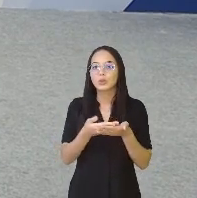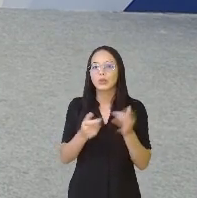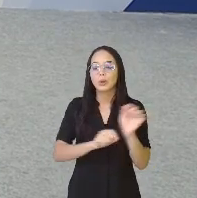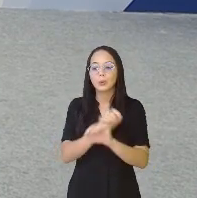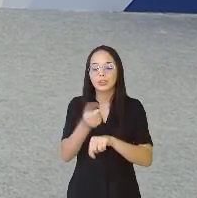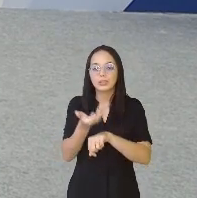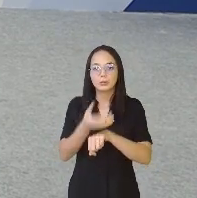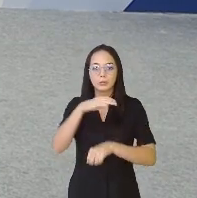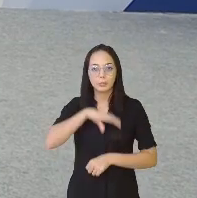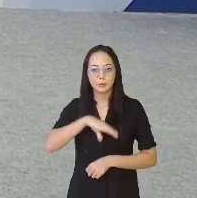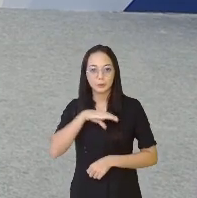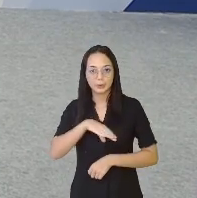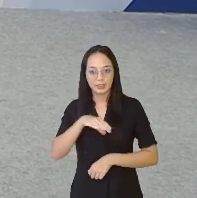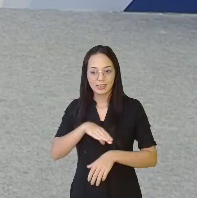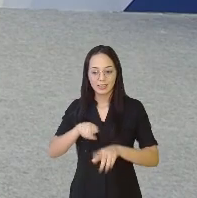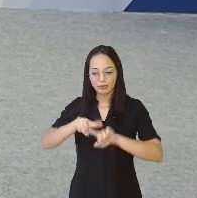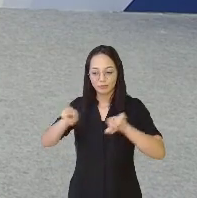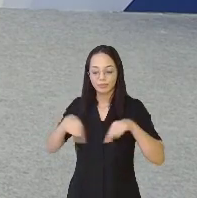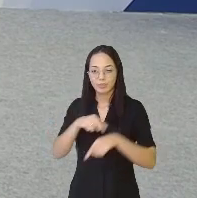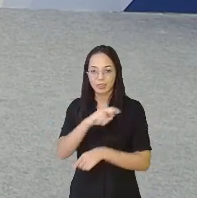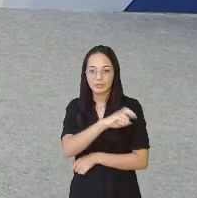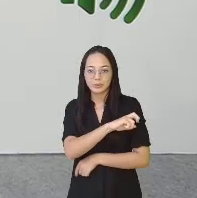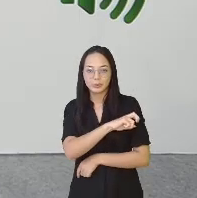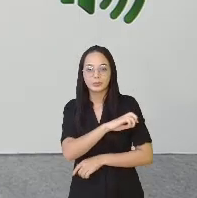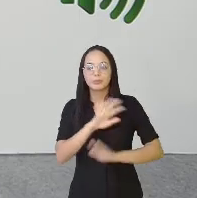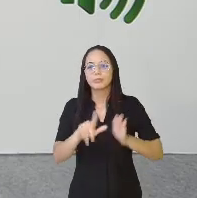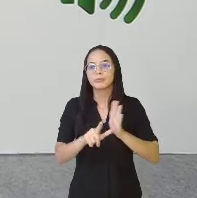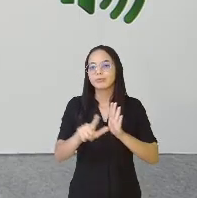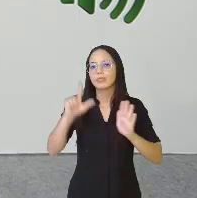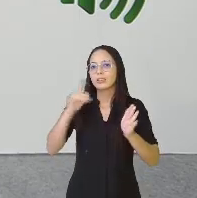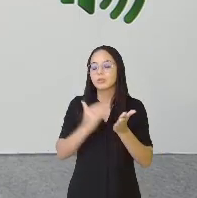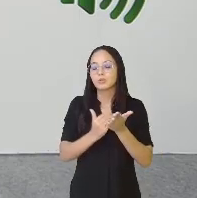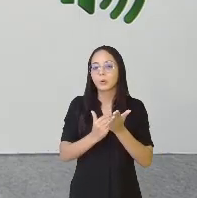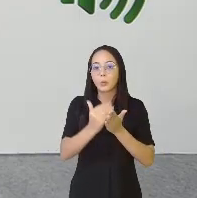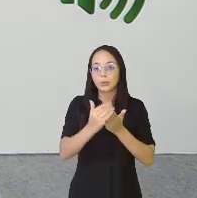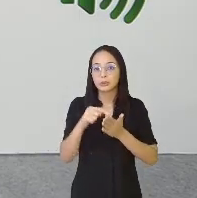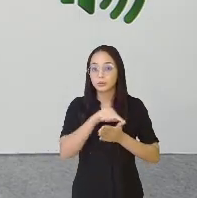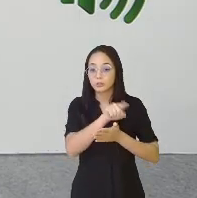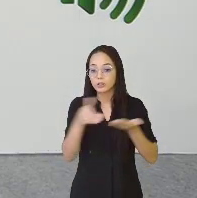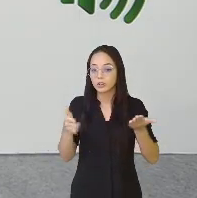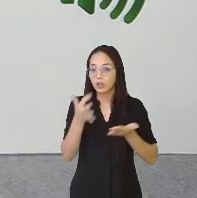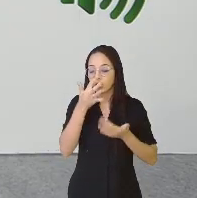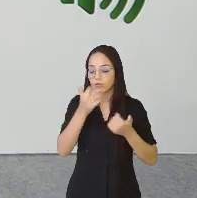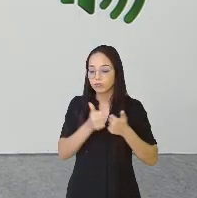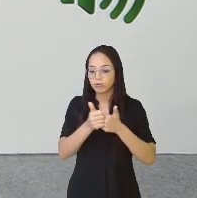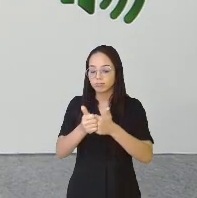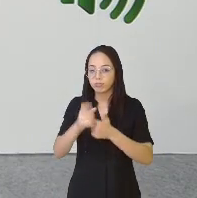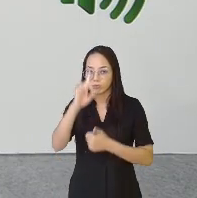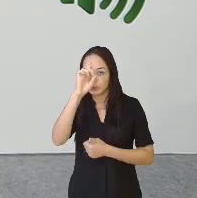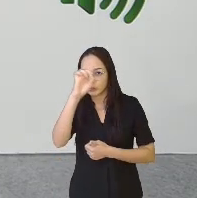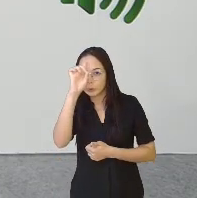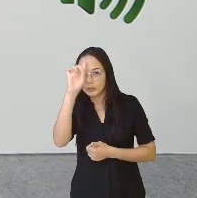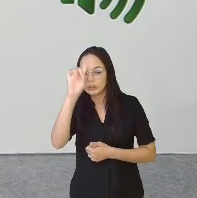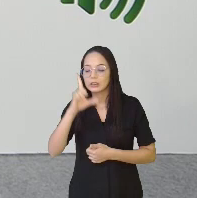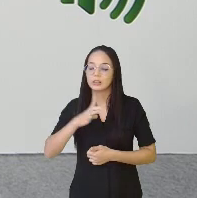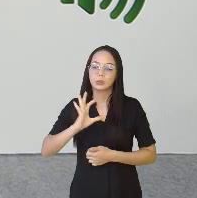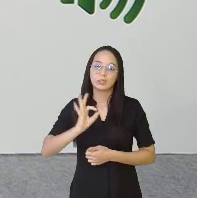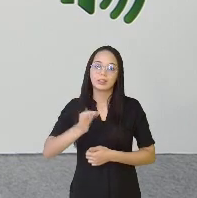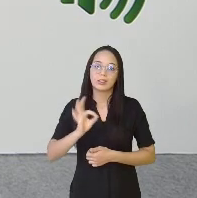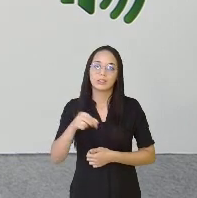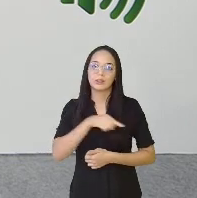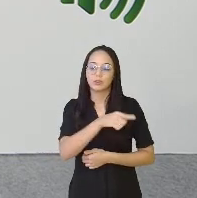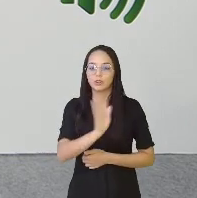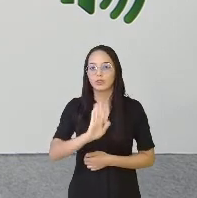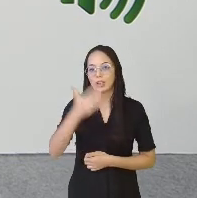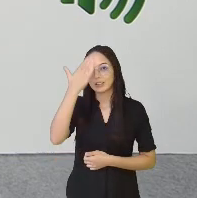Língua Portuguesa para o 5º ano. Antes de começar a nossa aula, você que nos acompanha todos os dias, com certeza você